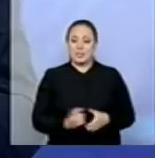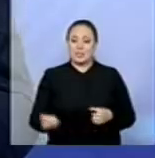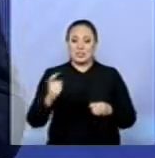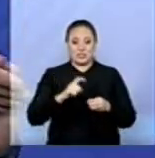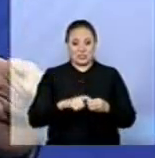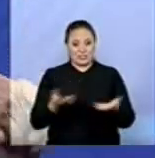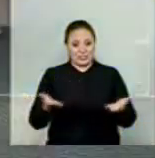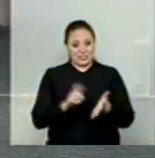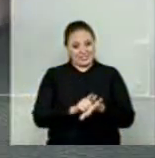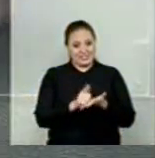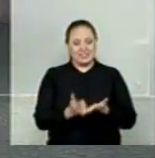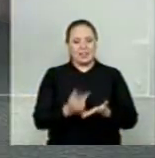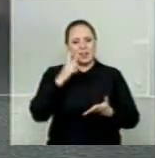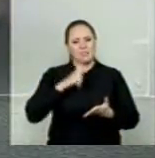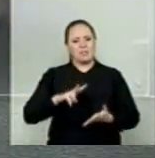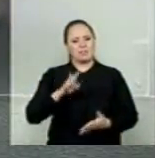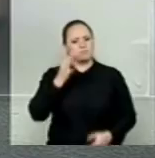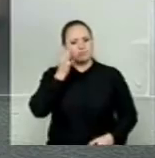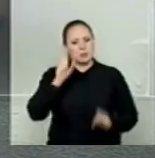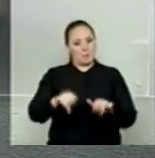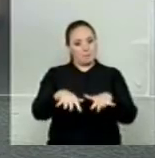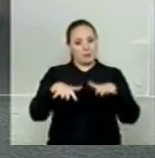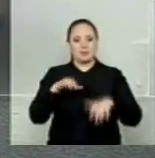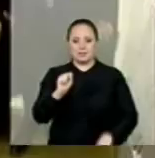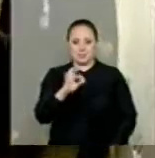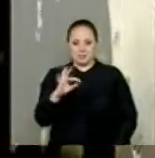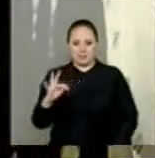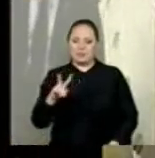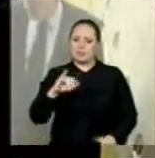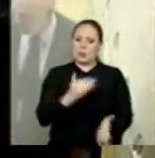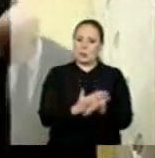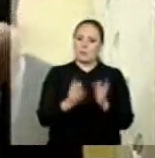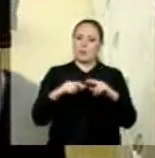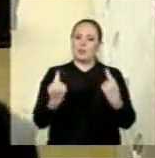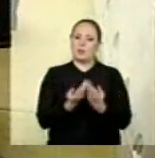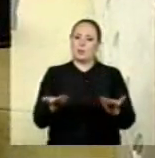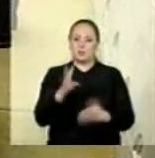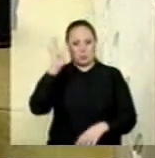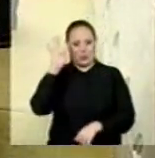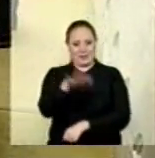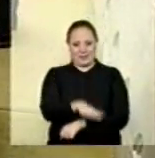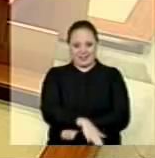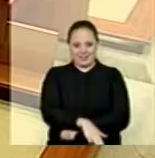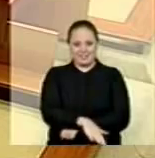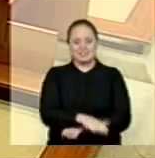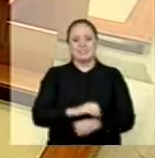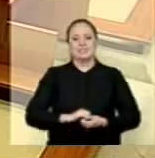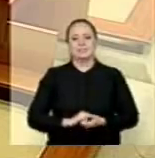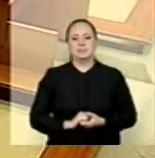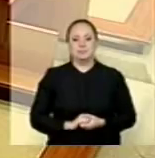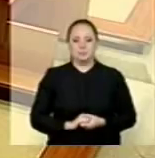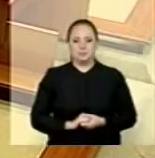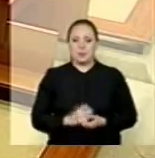De volta com direto do plenário, imagens ao vivo do plenário do Supremo Tribunal Federal, início da sessão plenária da tarde desta quarta-feira, direto do plenário.